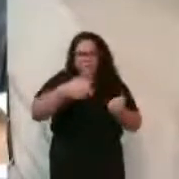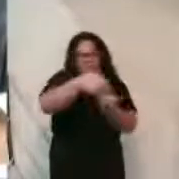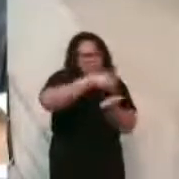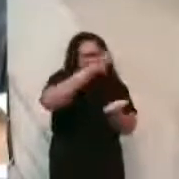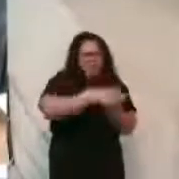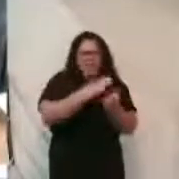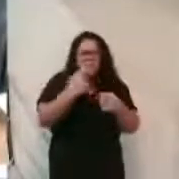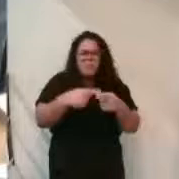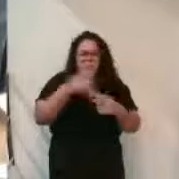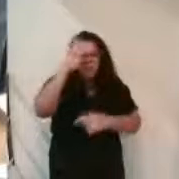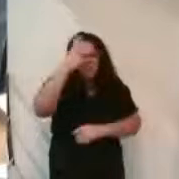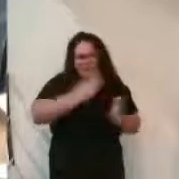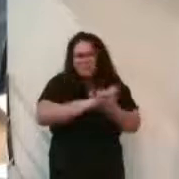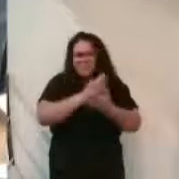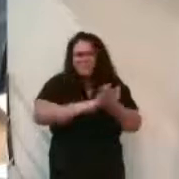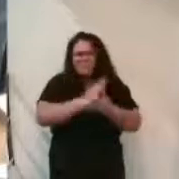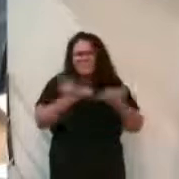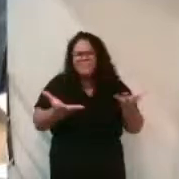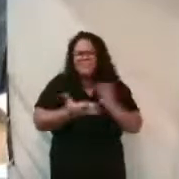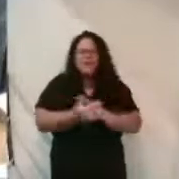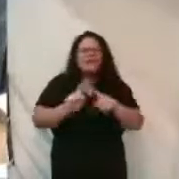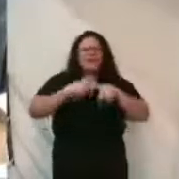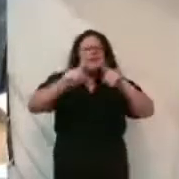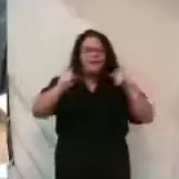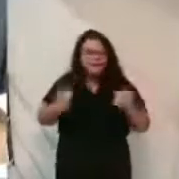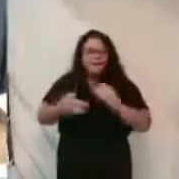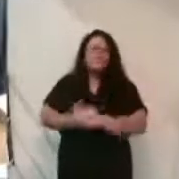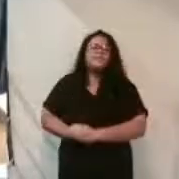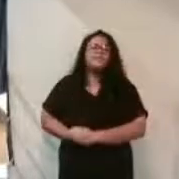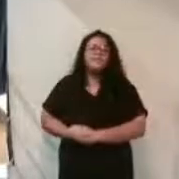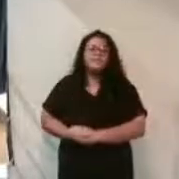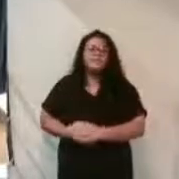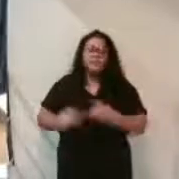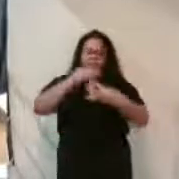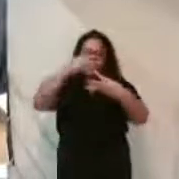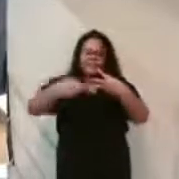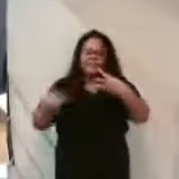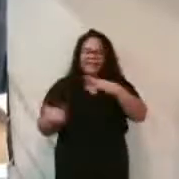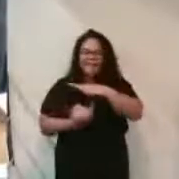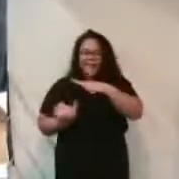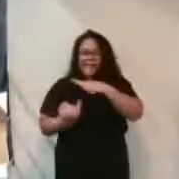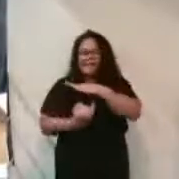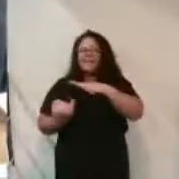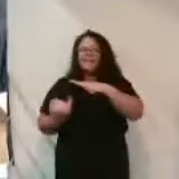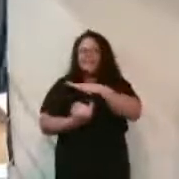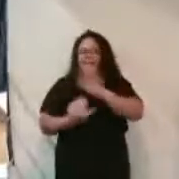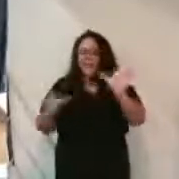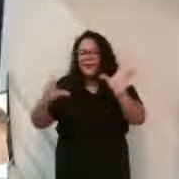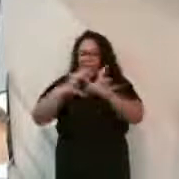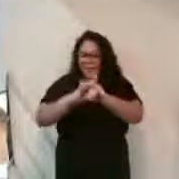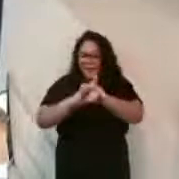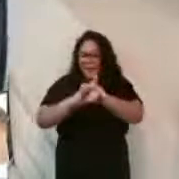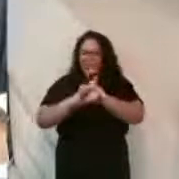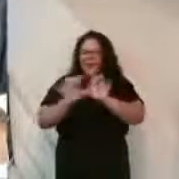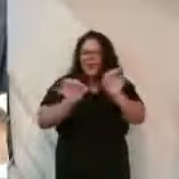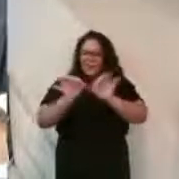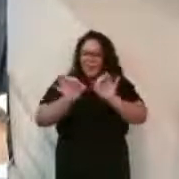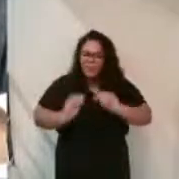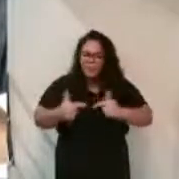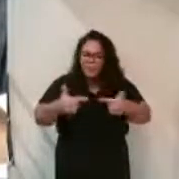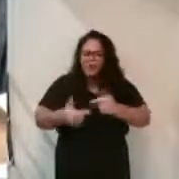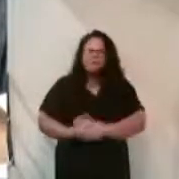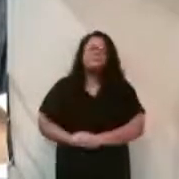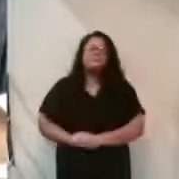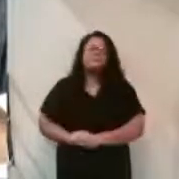houve aí realmente uma união entre o Tribunal de Contas, CPRH e o Ministério Público, aqui presente o doutor André Felipe, com quem eu, no início, comecei